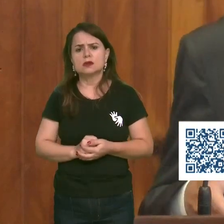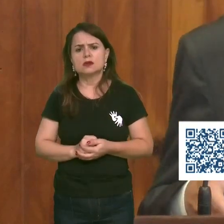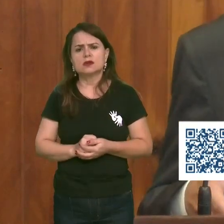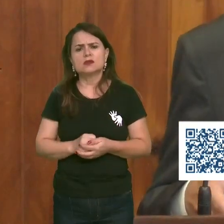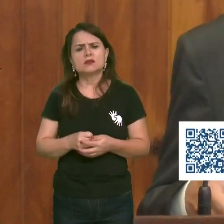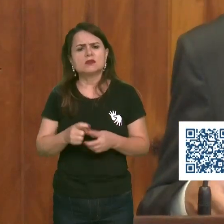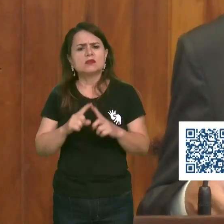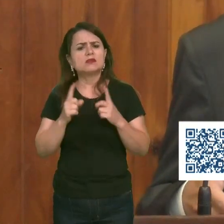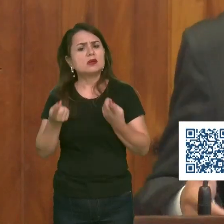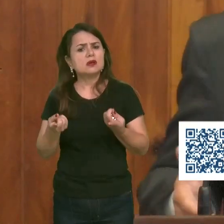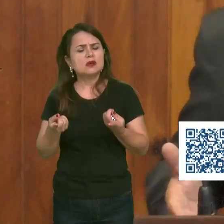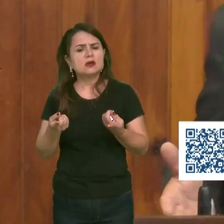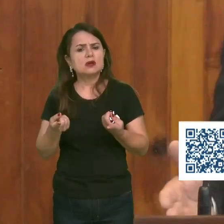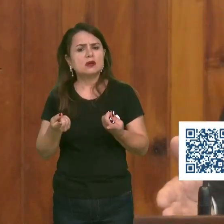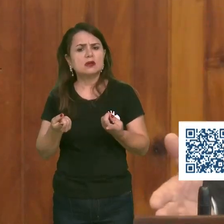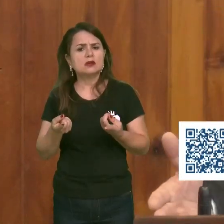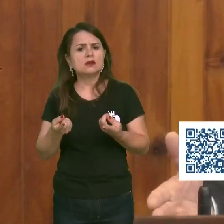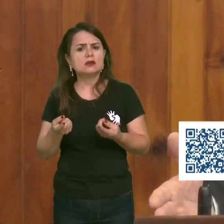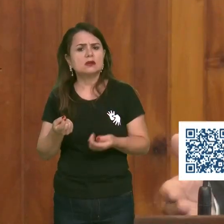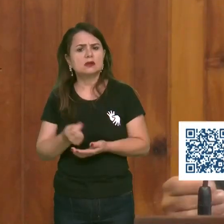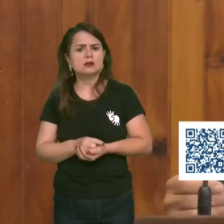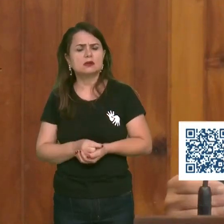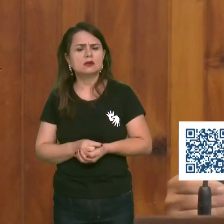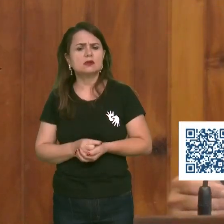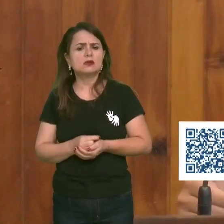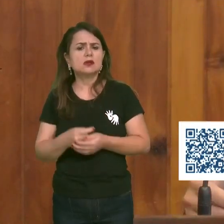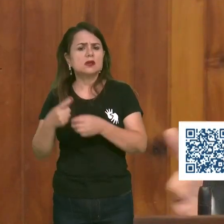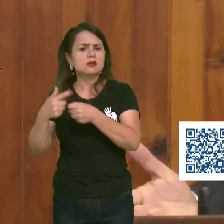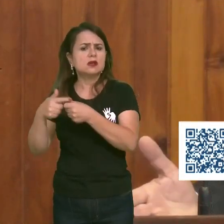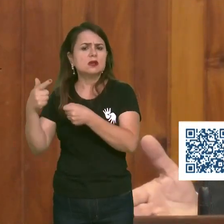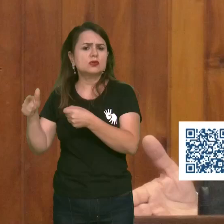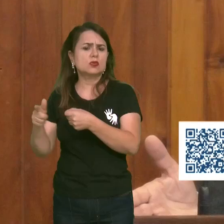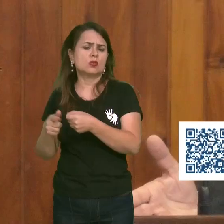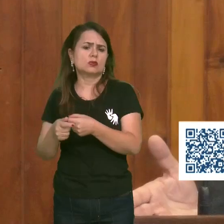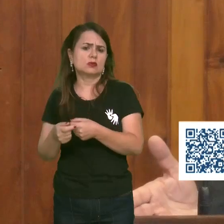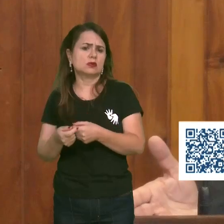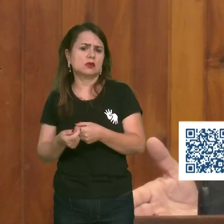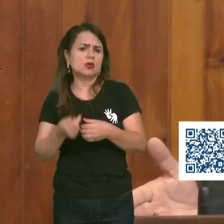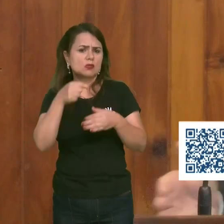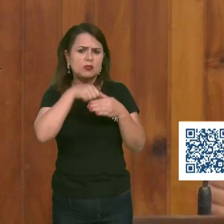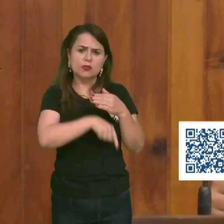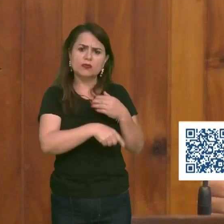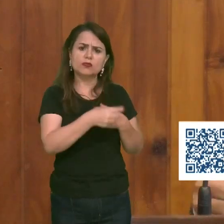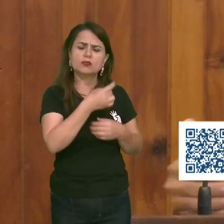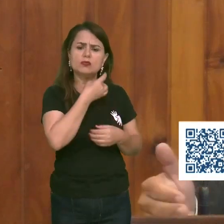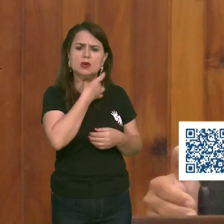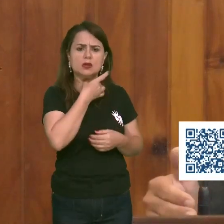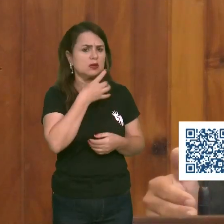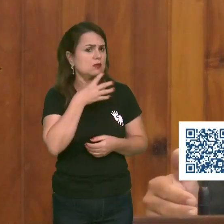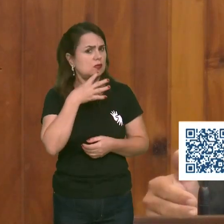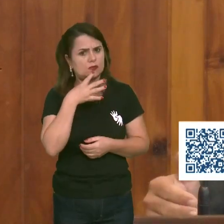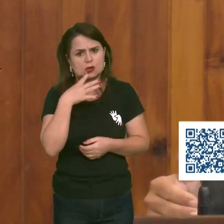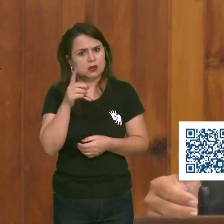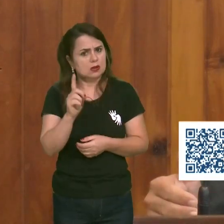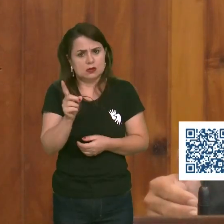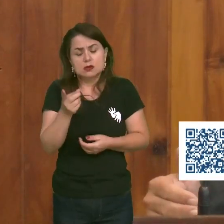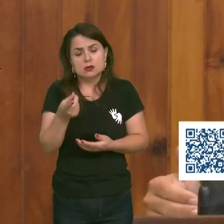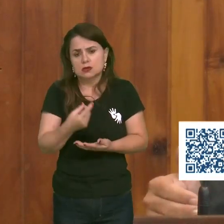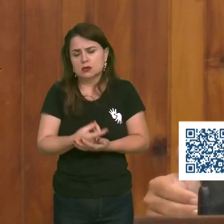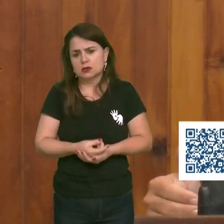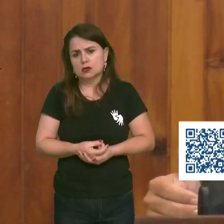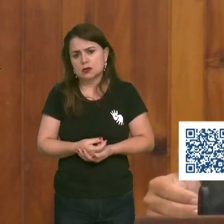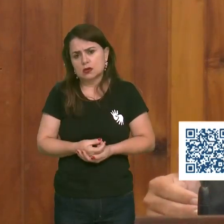Será que nem conhecimento na cidade de Marília às vezes não tem agora nós vamos passar